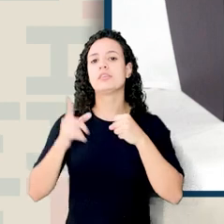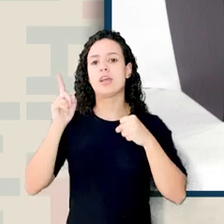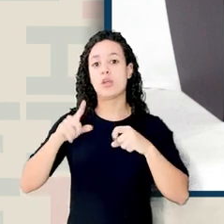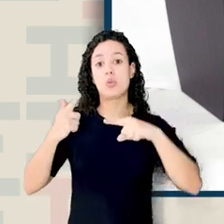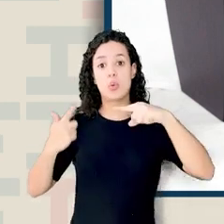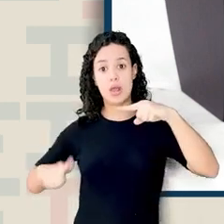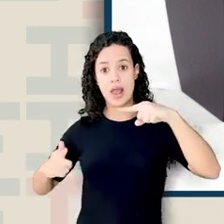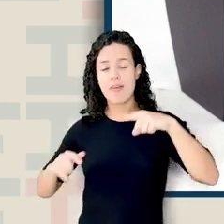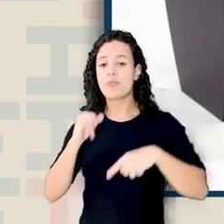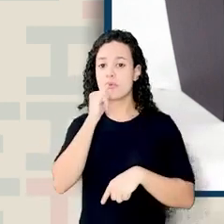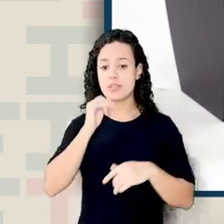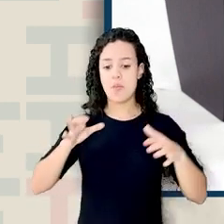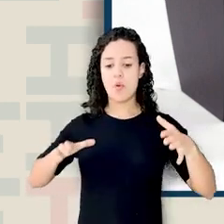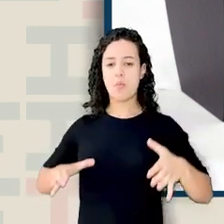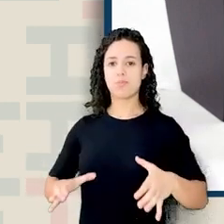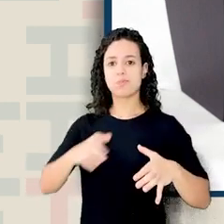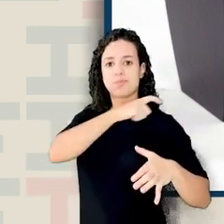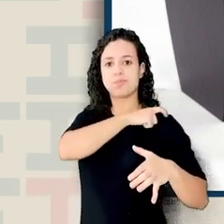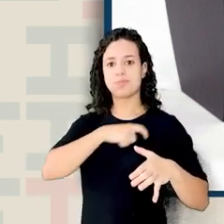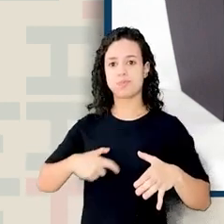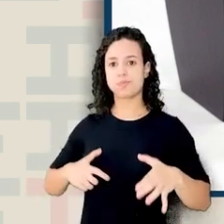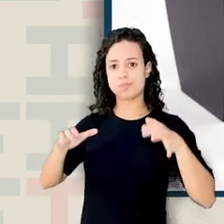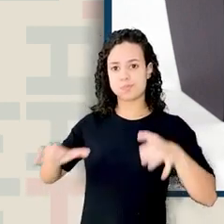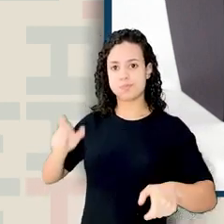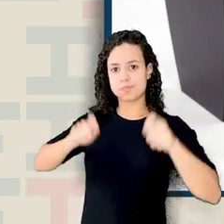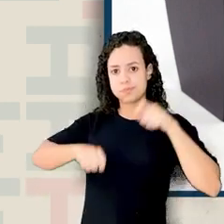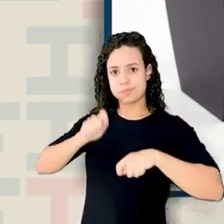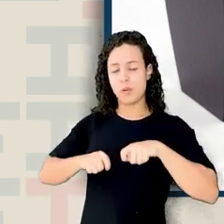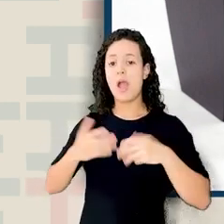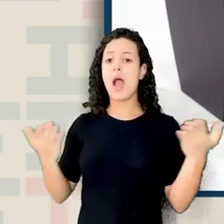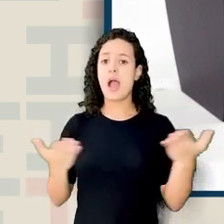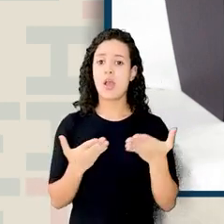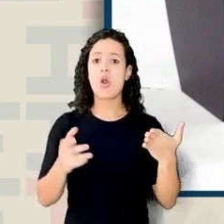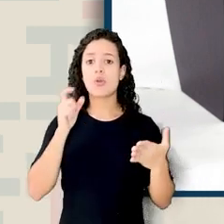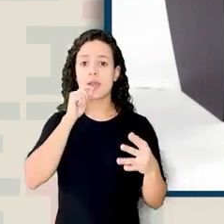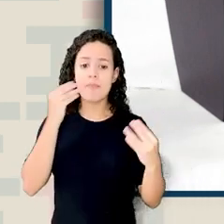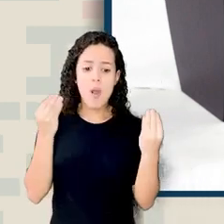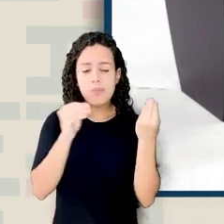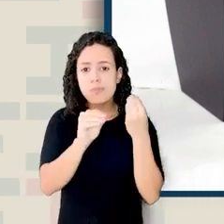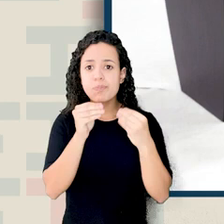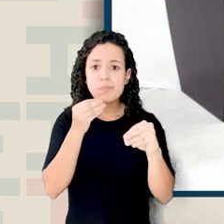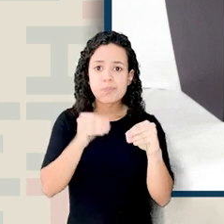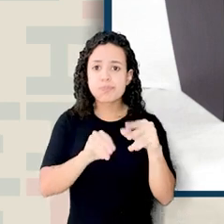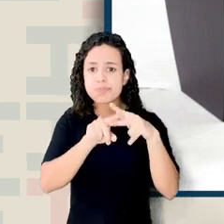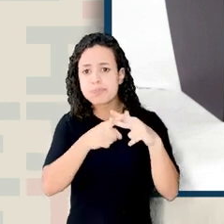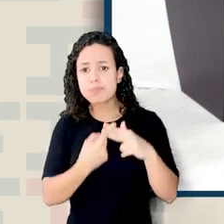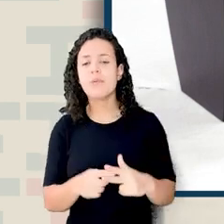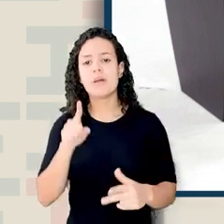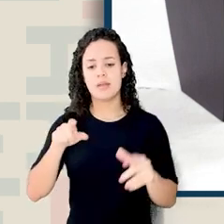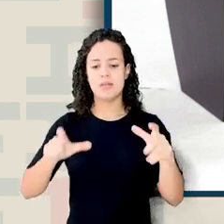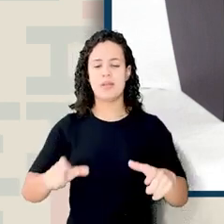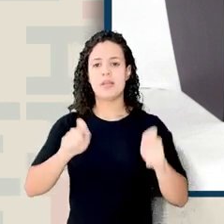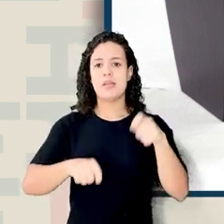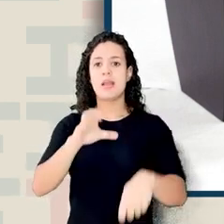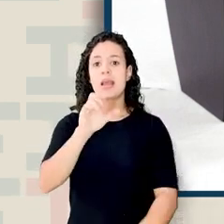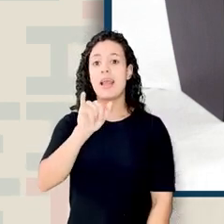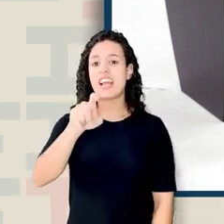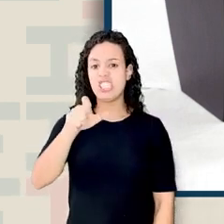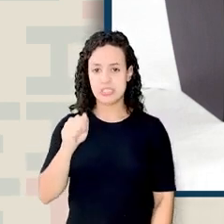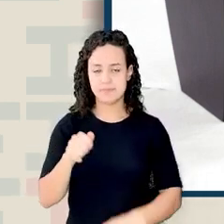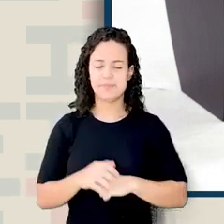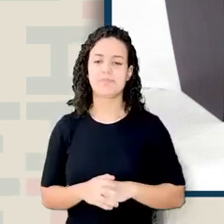no caso a alfaia, e sendo agora numa perspectiva de preenchimento pela caixa.